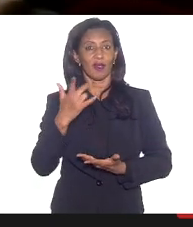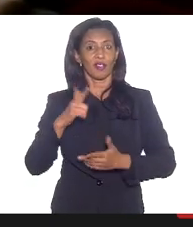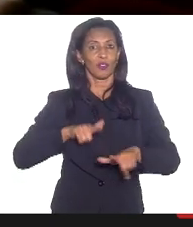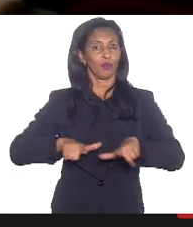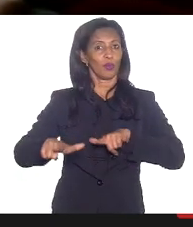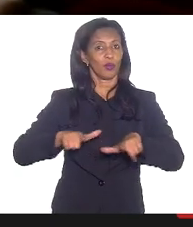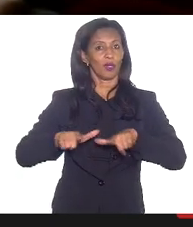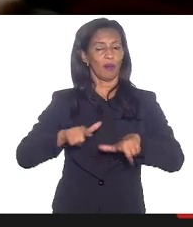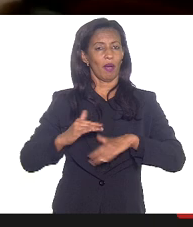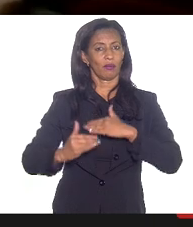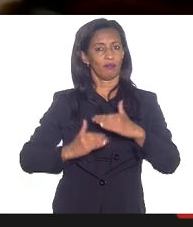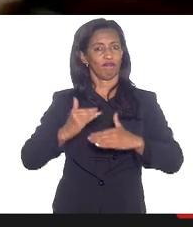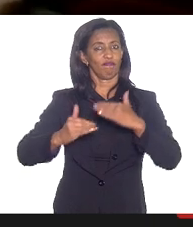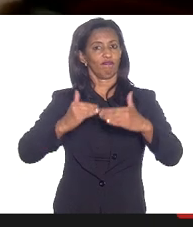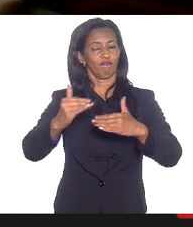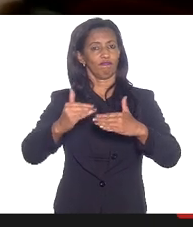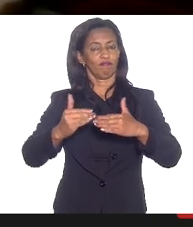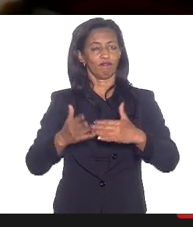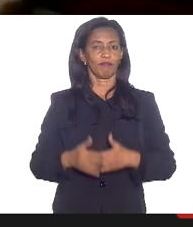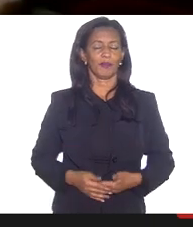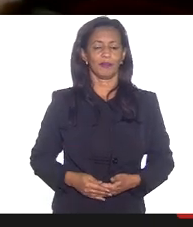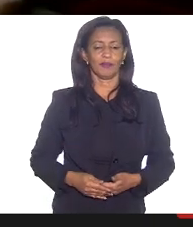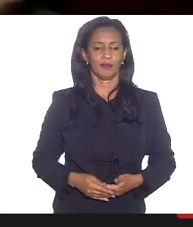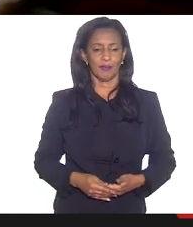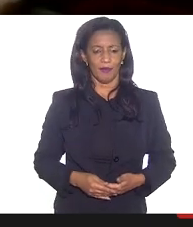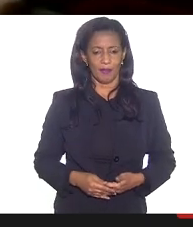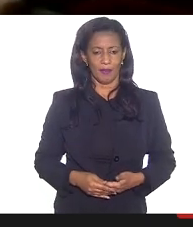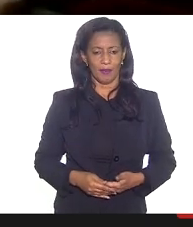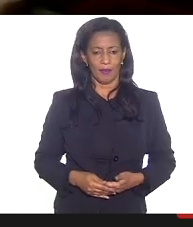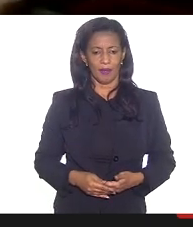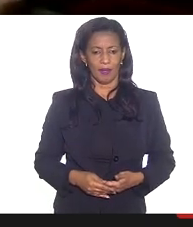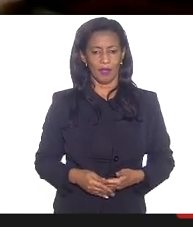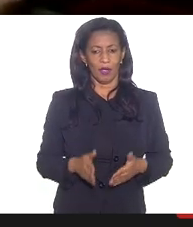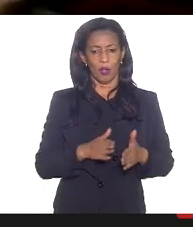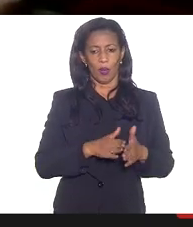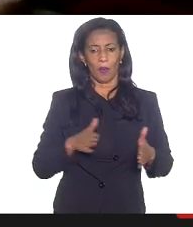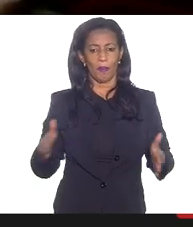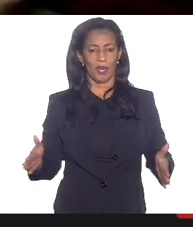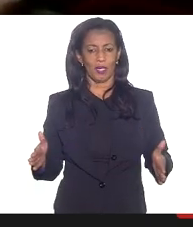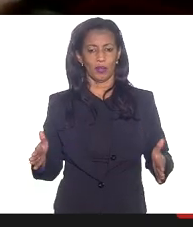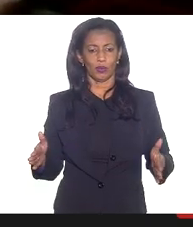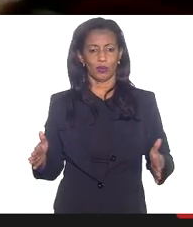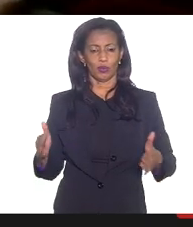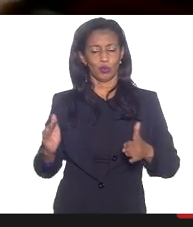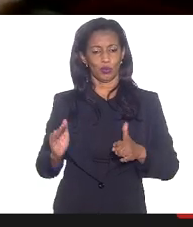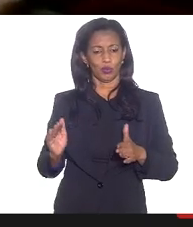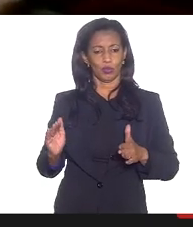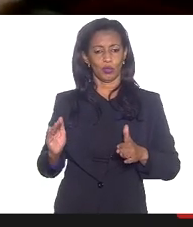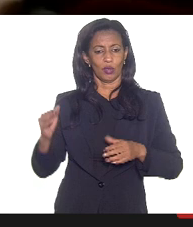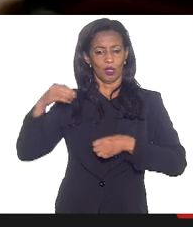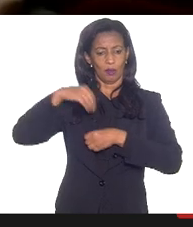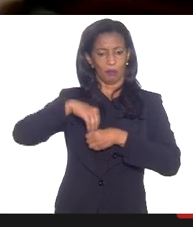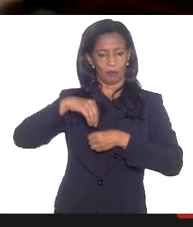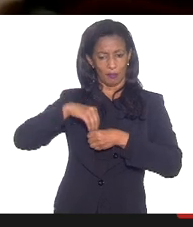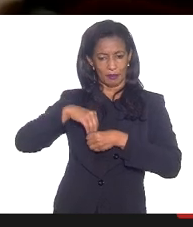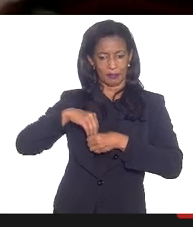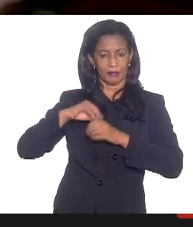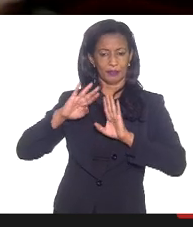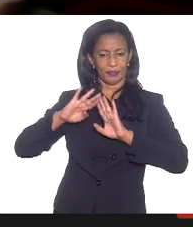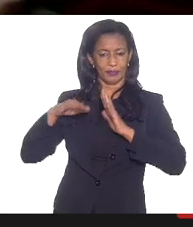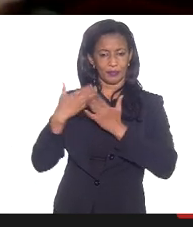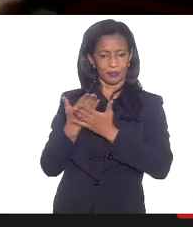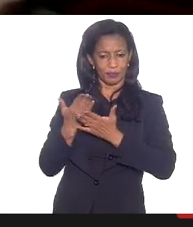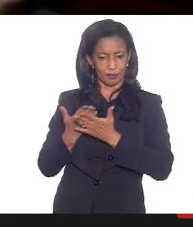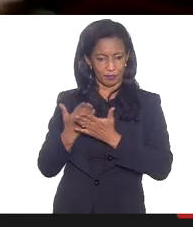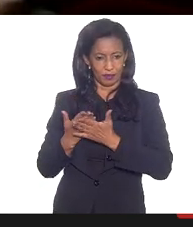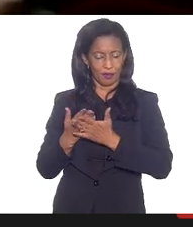que foi desenvolvido aí ao longo de todo o período aí de construção da BNCC seguido